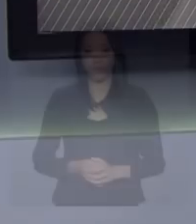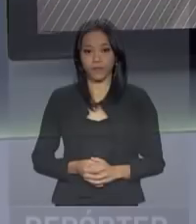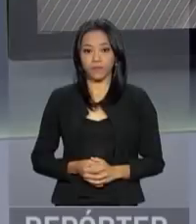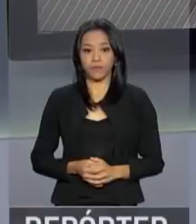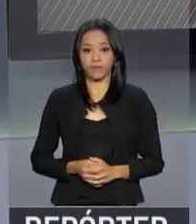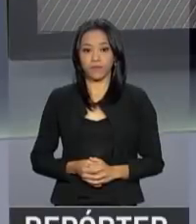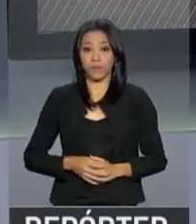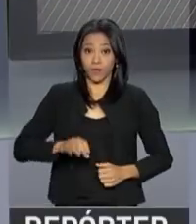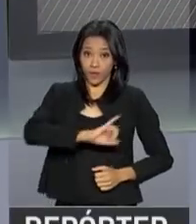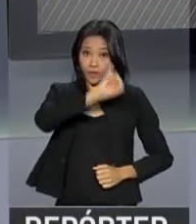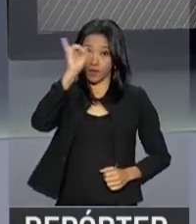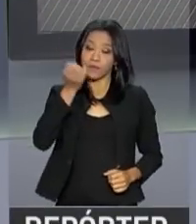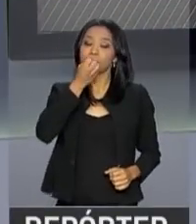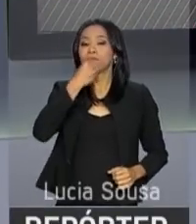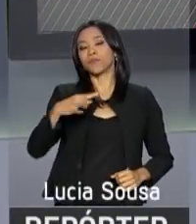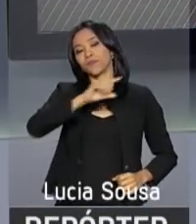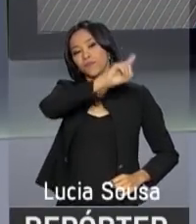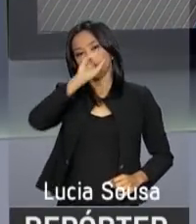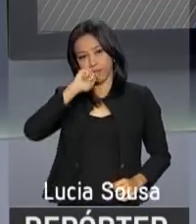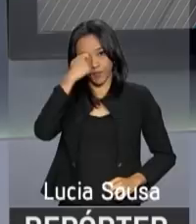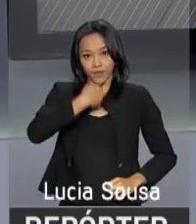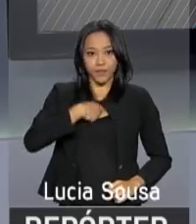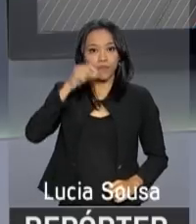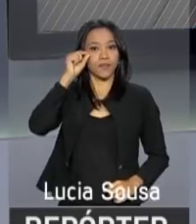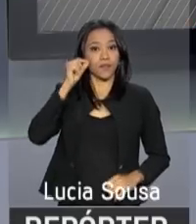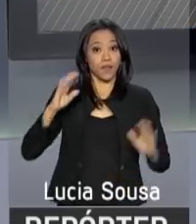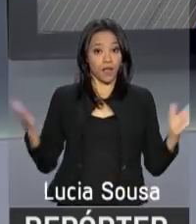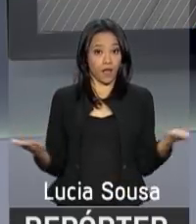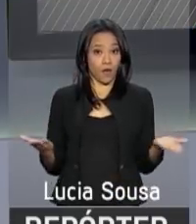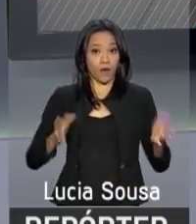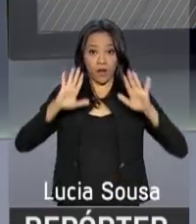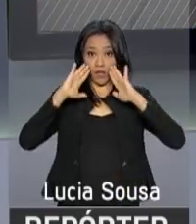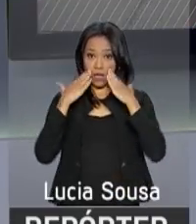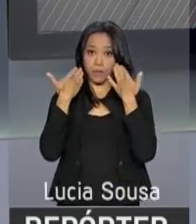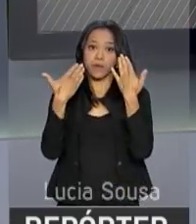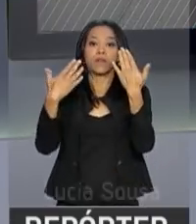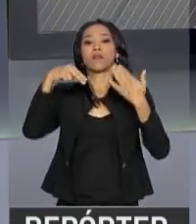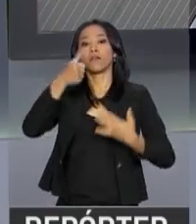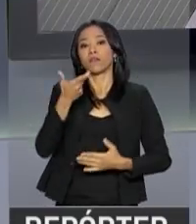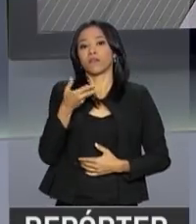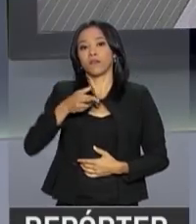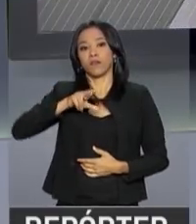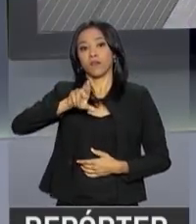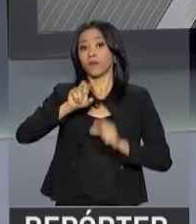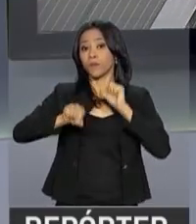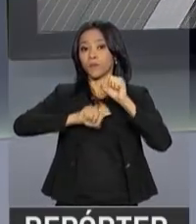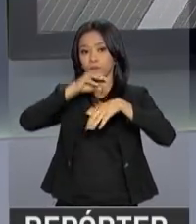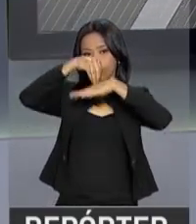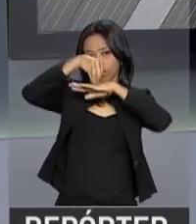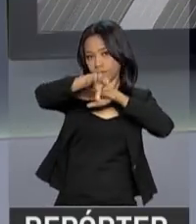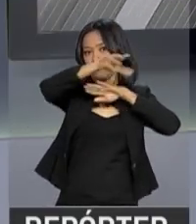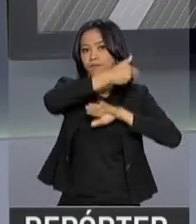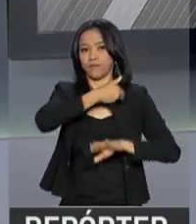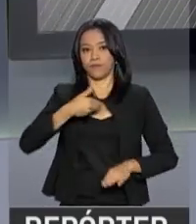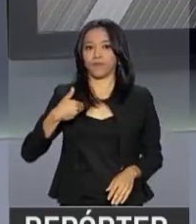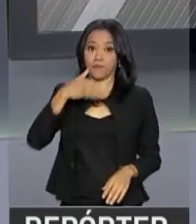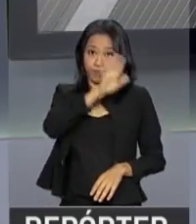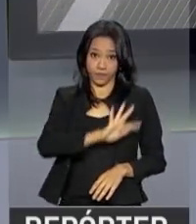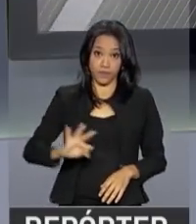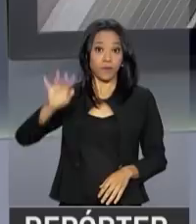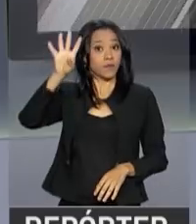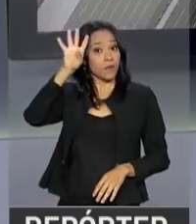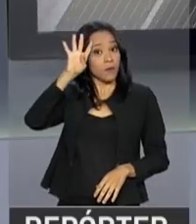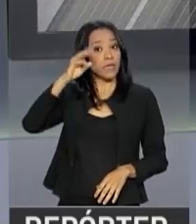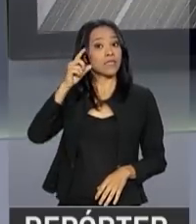olá bom dia eu sou thaíssa dias estamos no ar a partir de agora com o repórter nbr e as notícias do governo federal